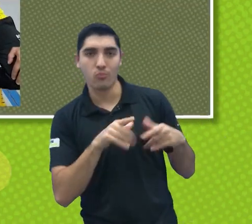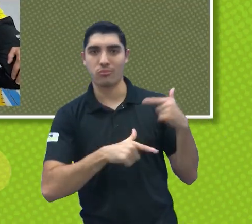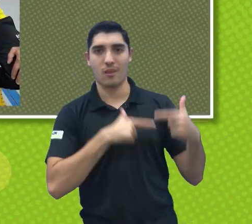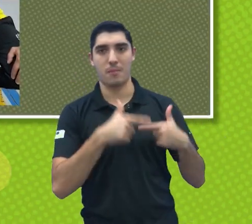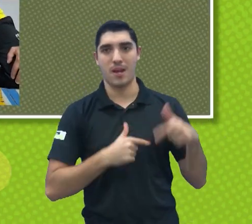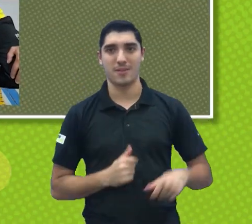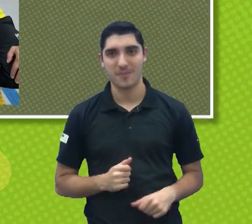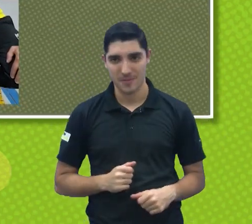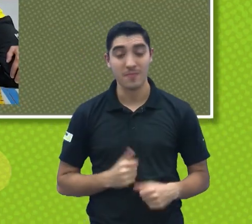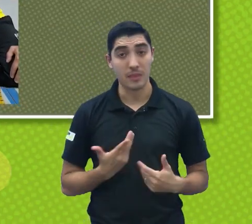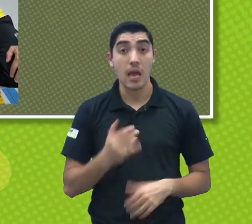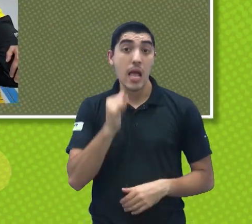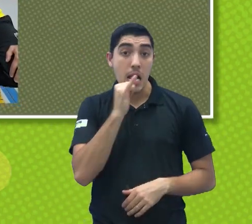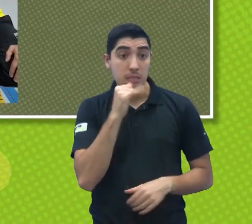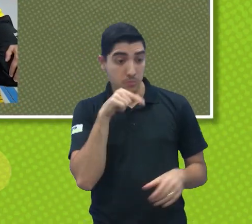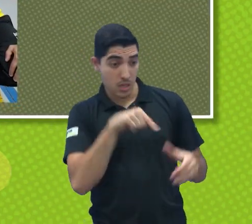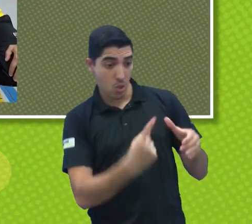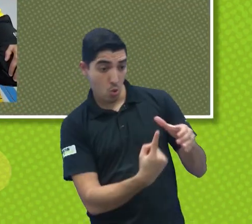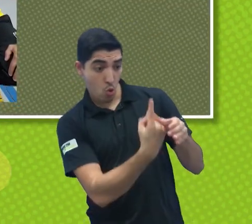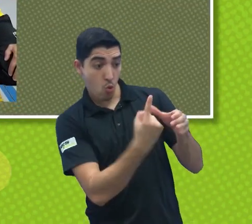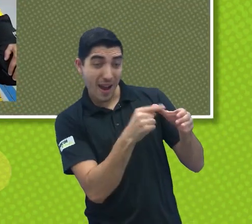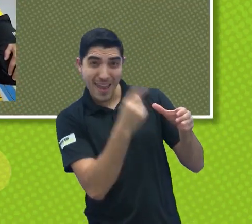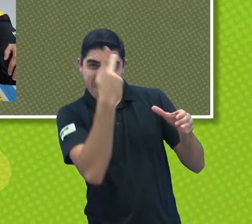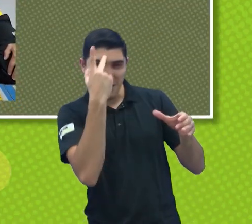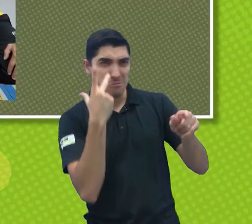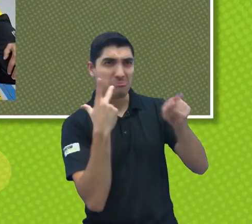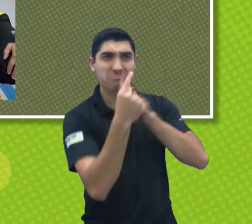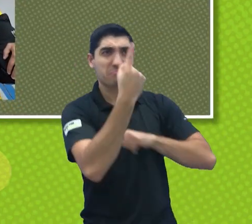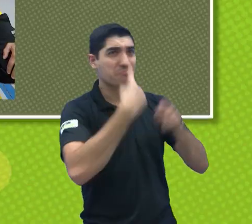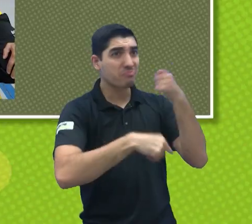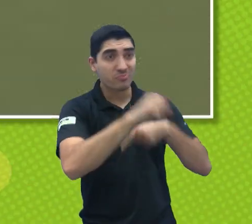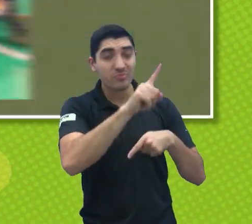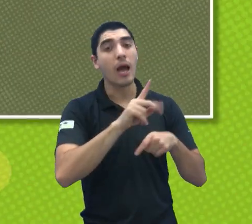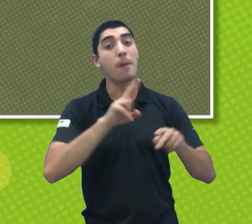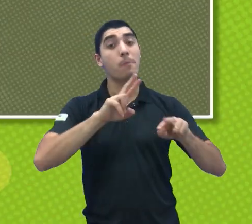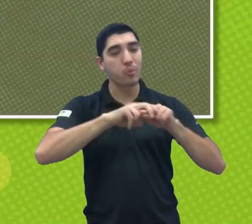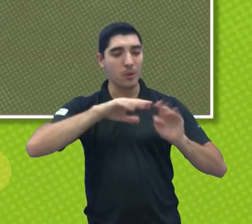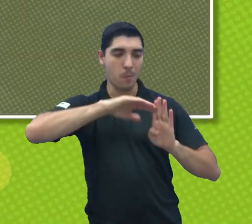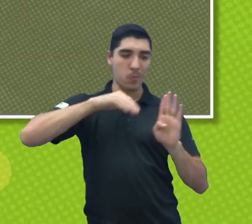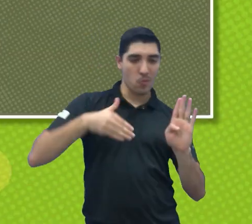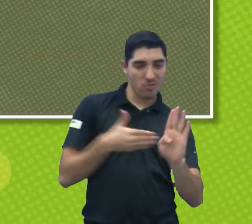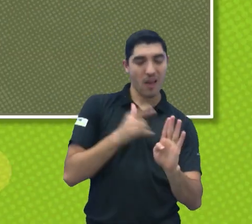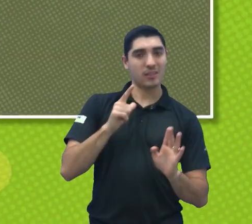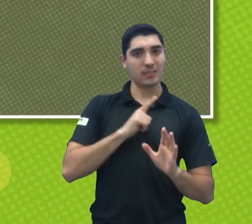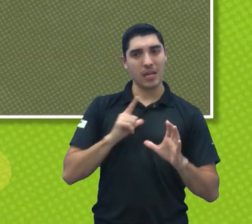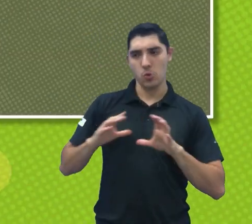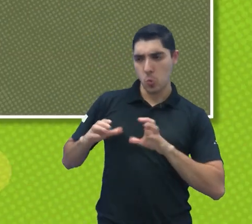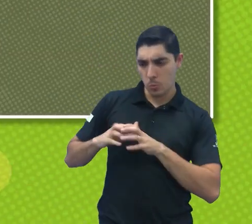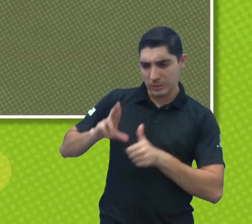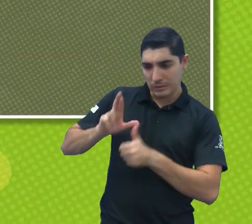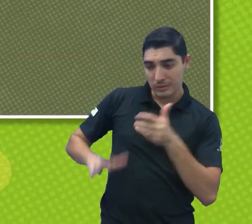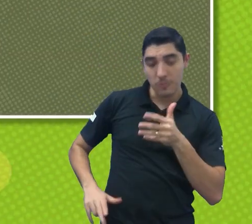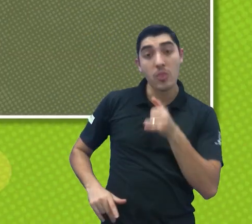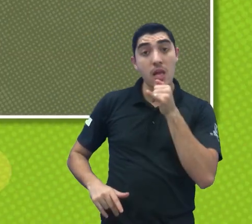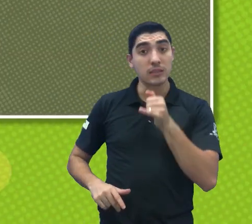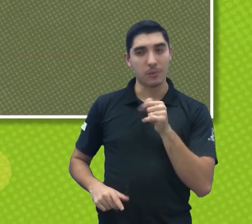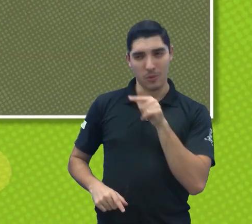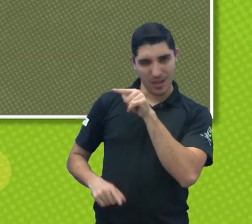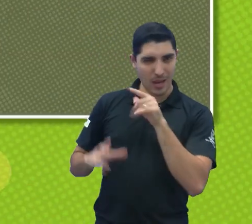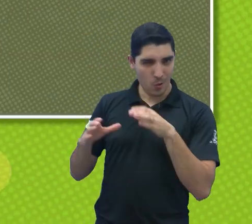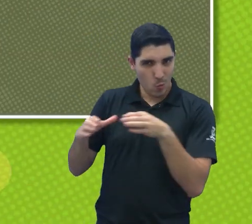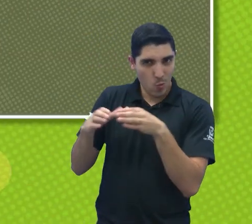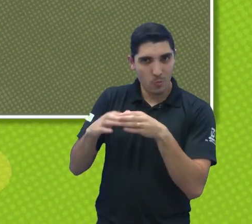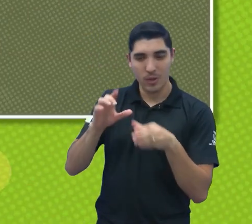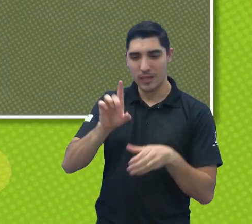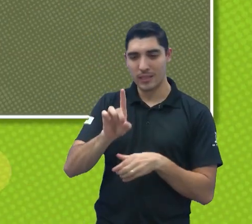sucesso de um membro da equipe, ele tem muita gente por trás. Então, eu falo para os nossos assistentes, né, que jogam com os BC3, eu falo para eles, se o